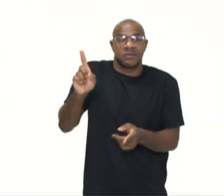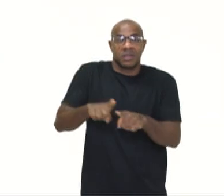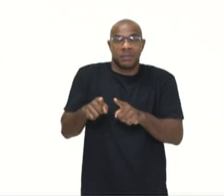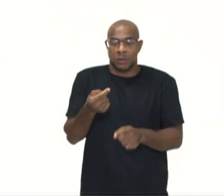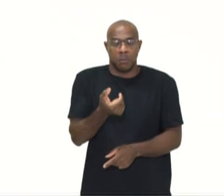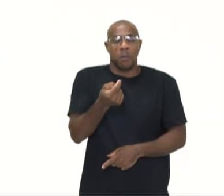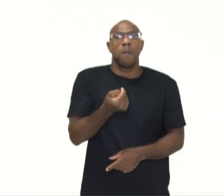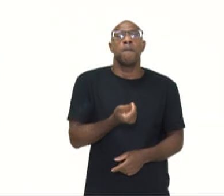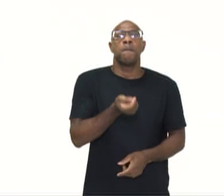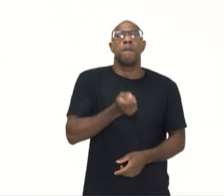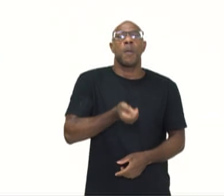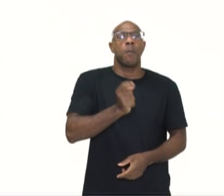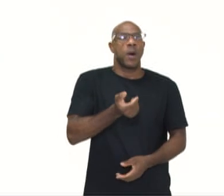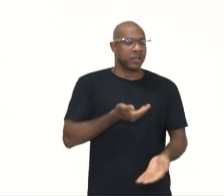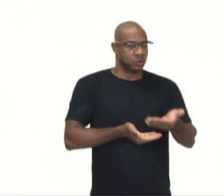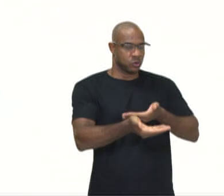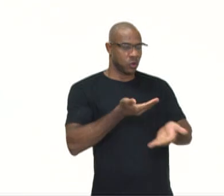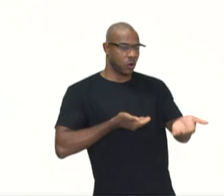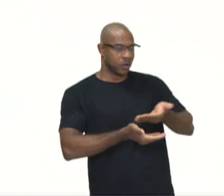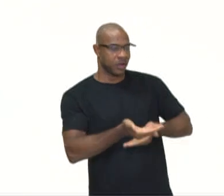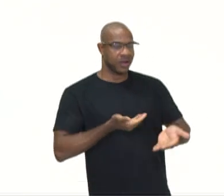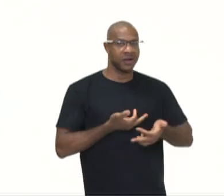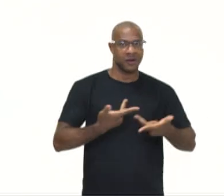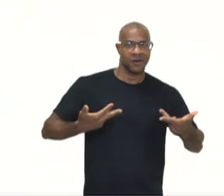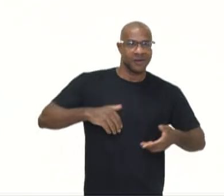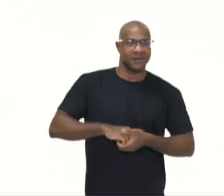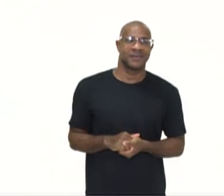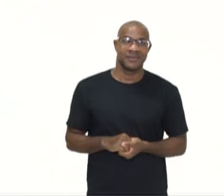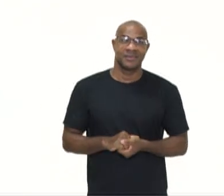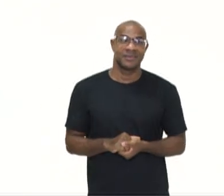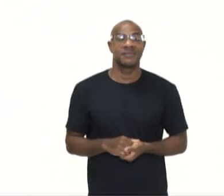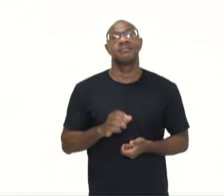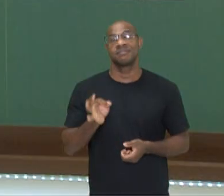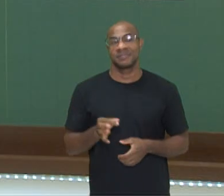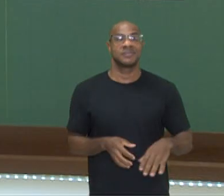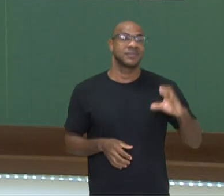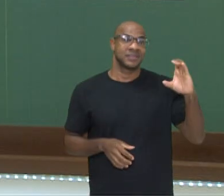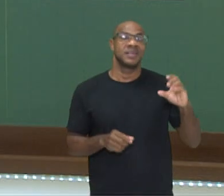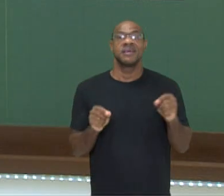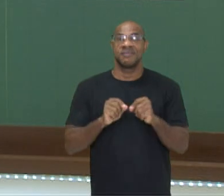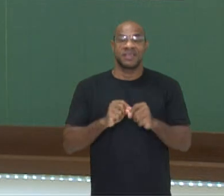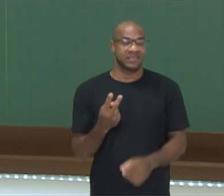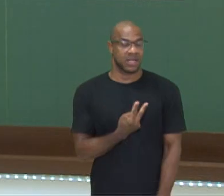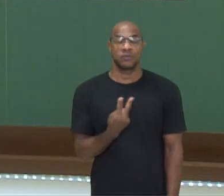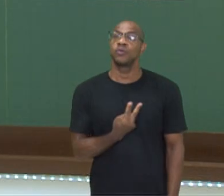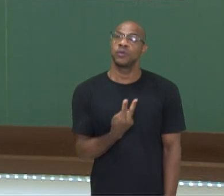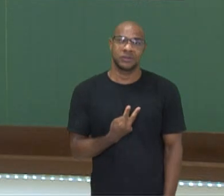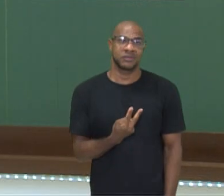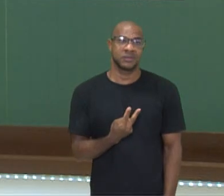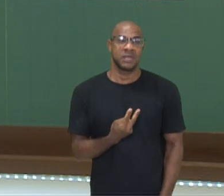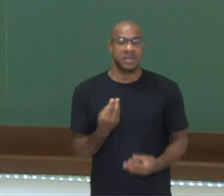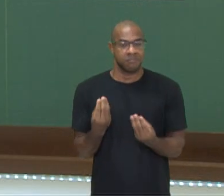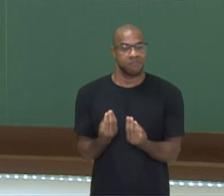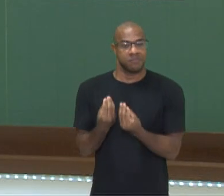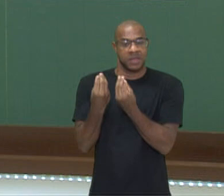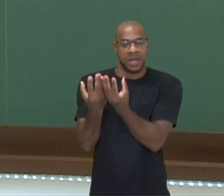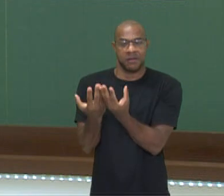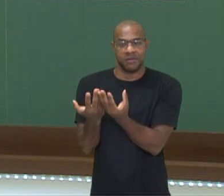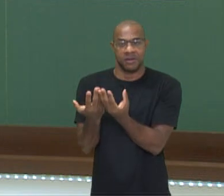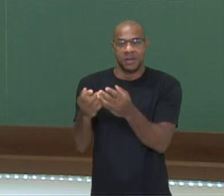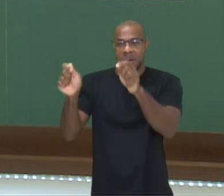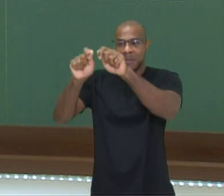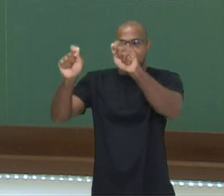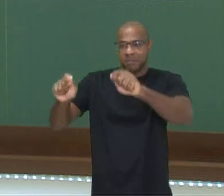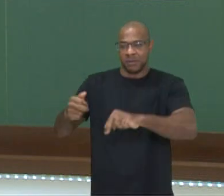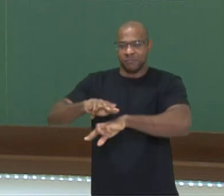moeda de troca. Foi isso que você marcou? Pois bem, exatamente. Eles faziam as duas coisas. Oferenda aos